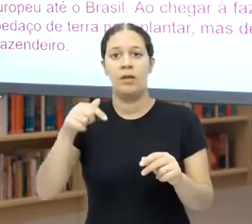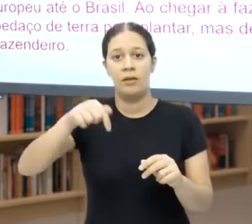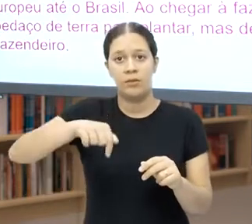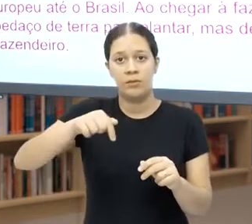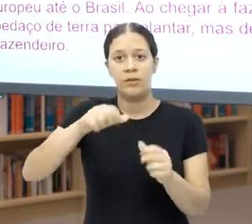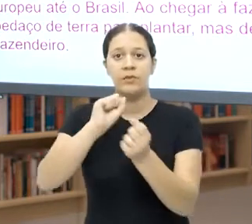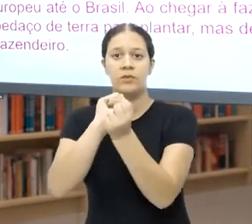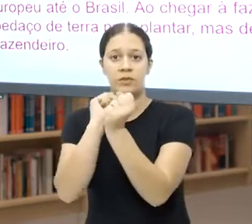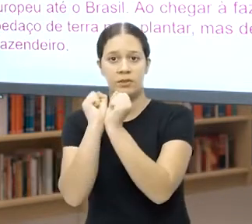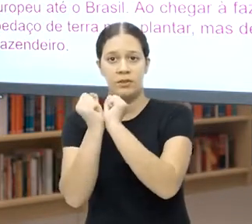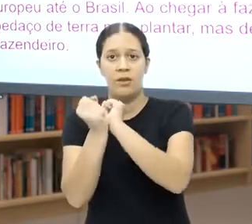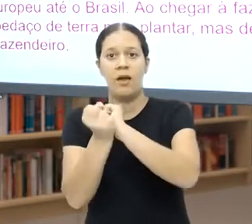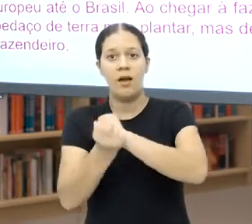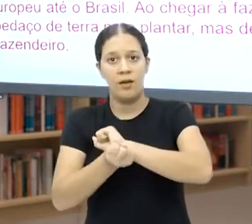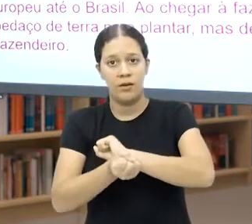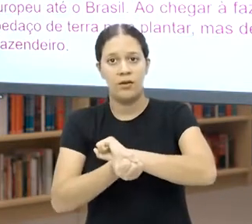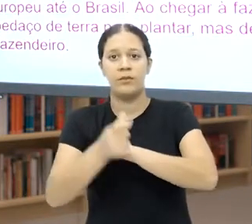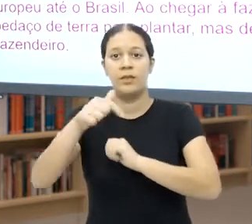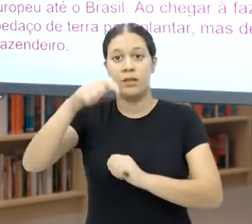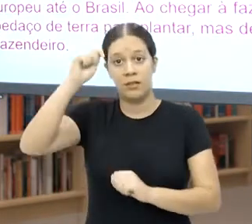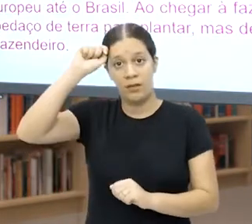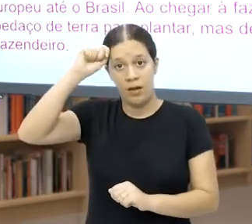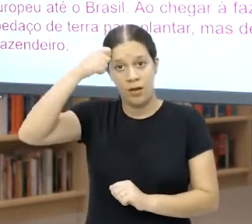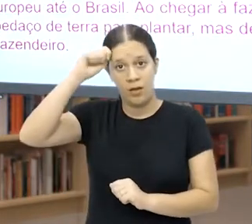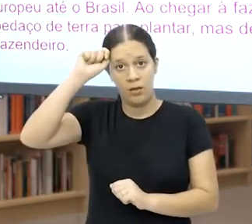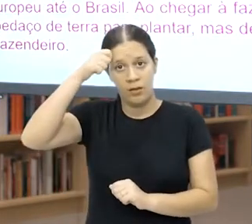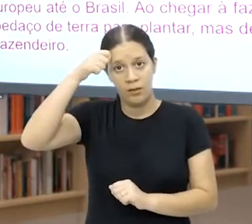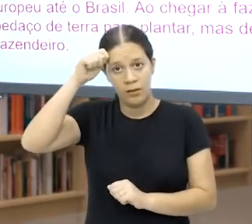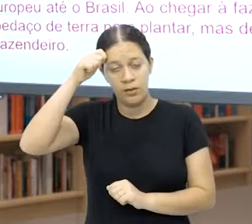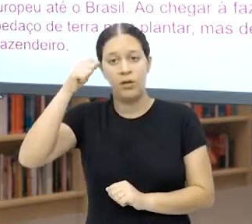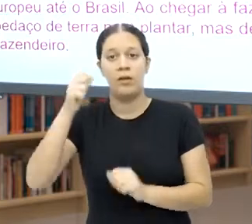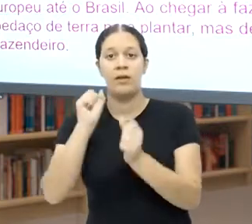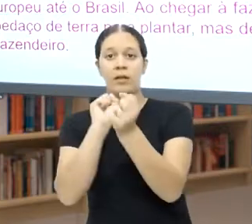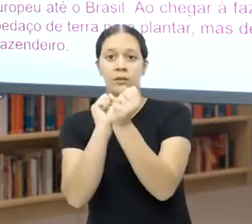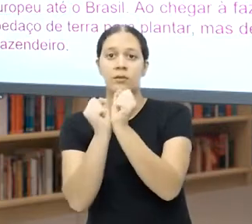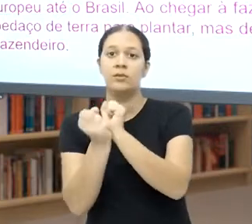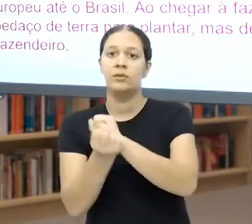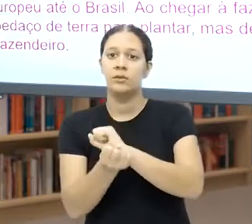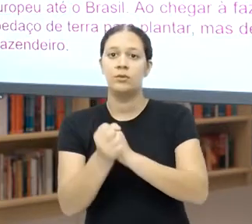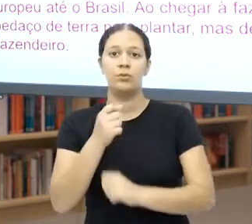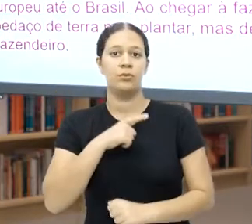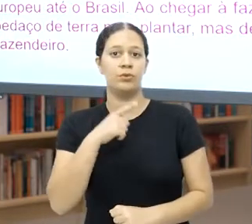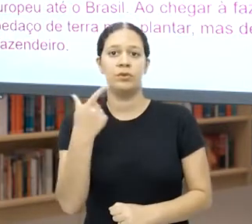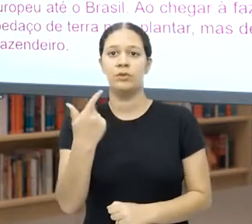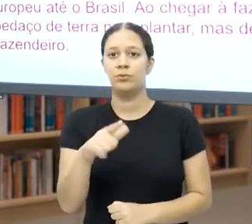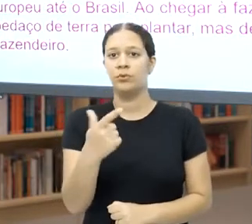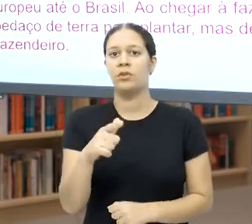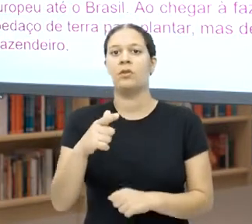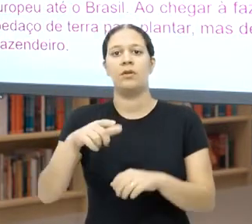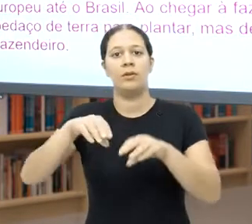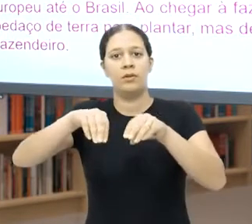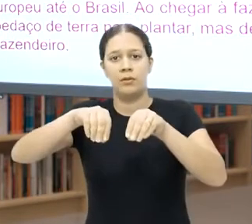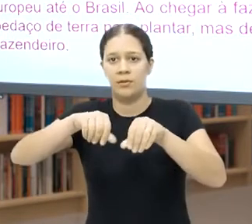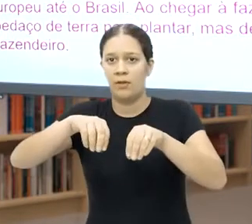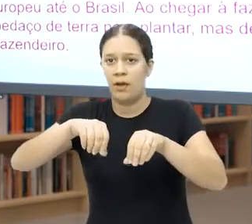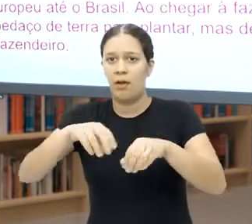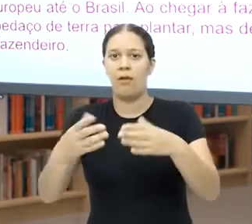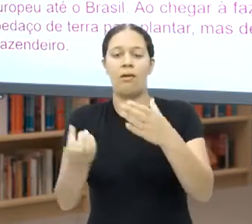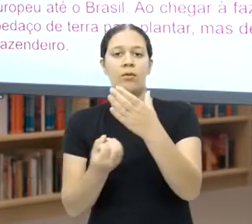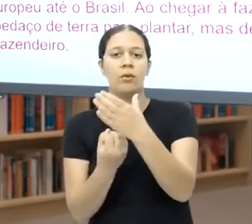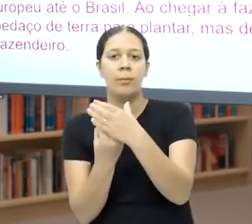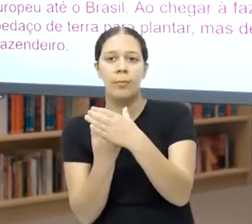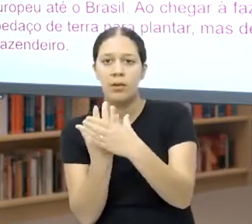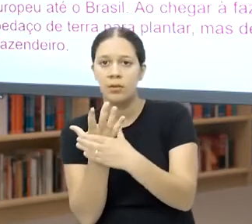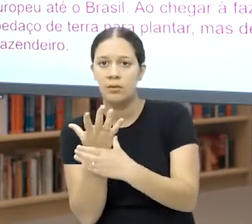obra escrava africana. Eles eram escravos e não tinham nenhuma terra para o seu plantio,